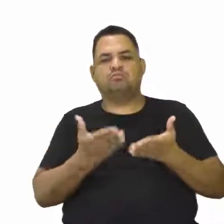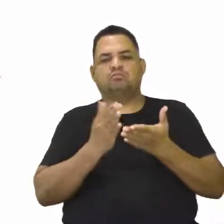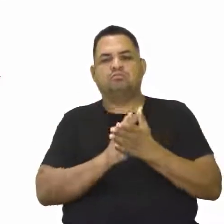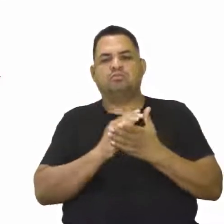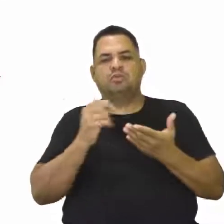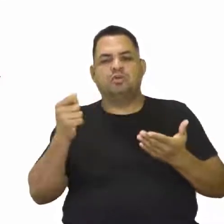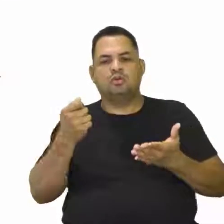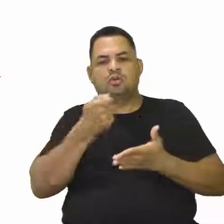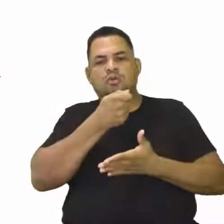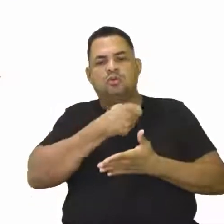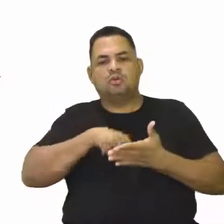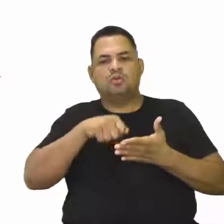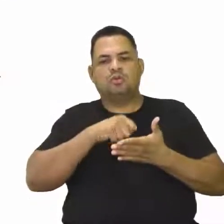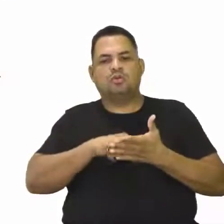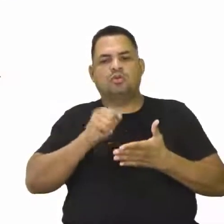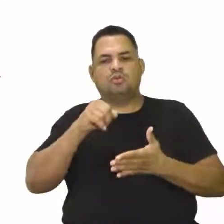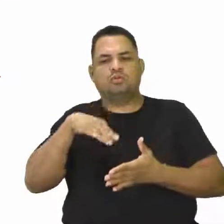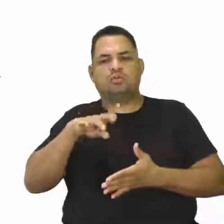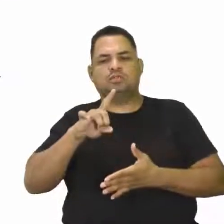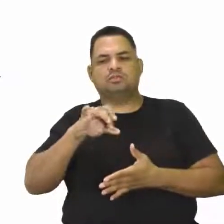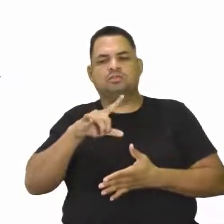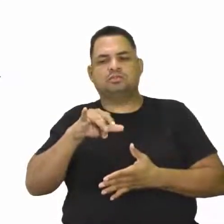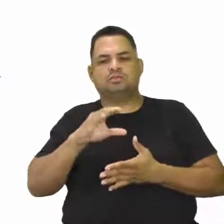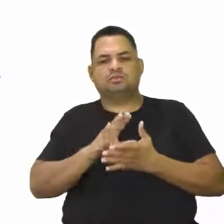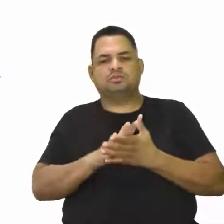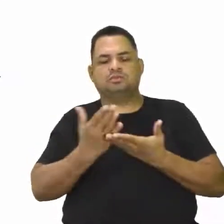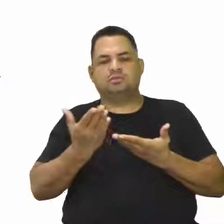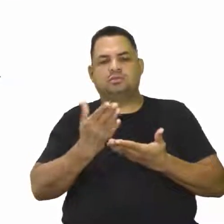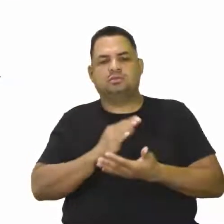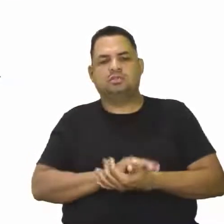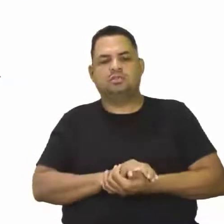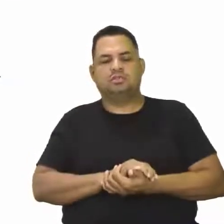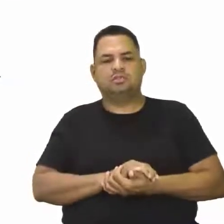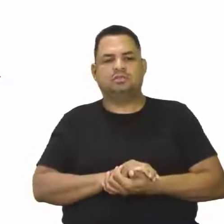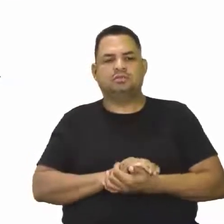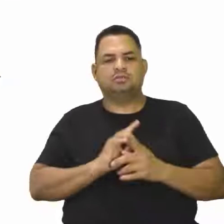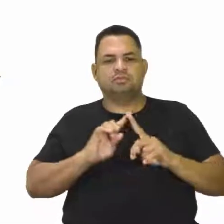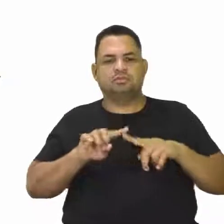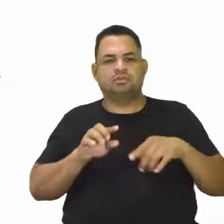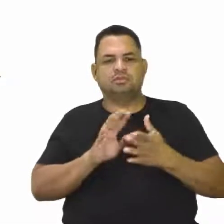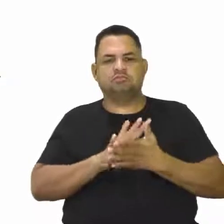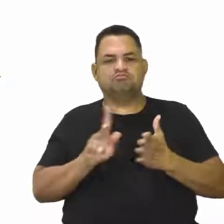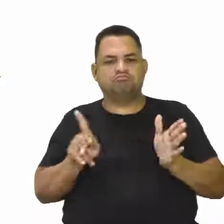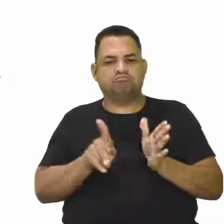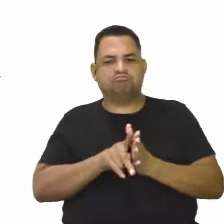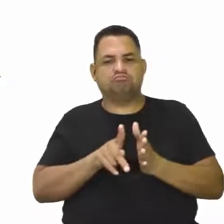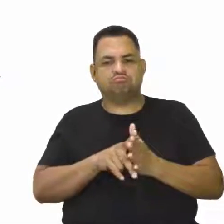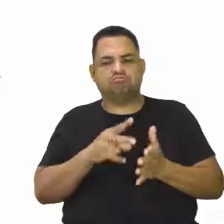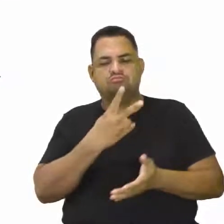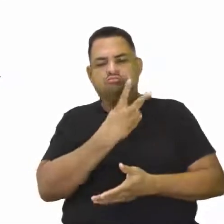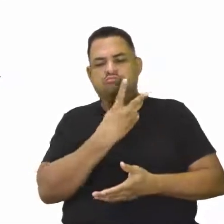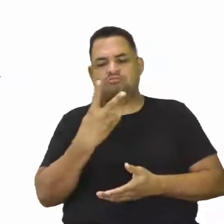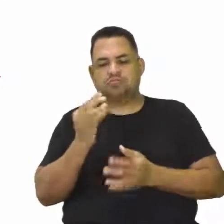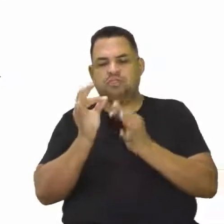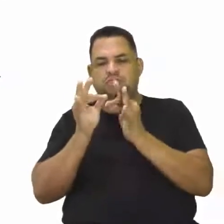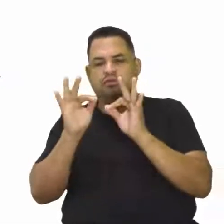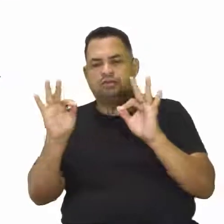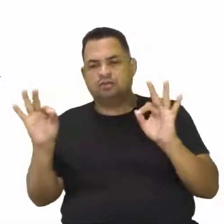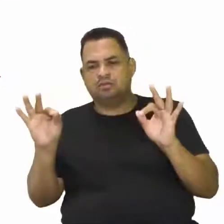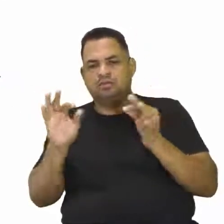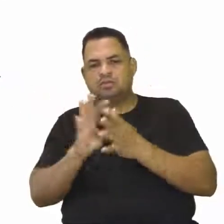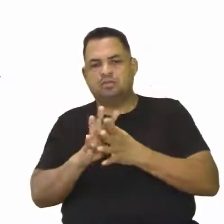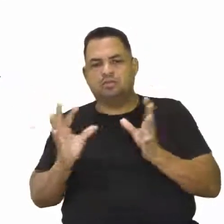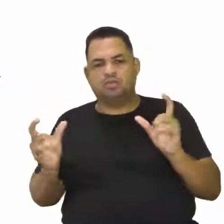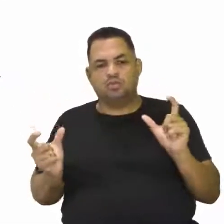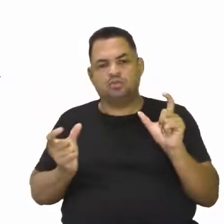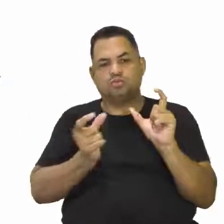ou matização entre os elementos. Mais especificamente, a segunda oração, unida